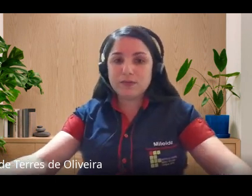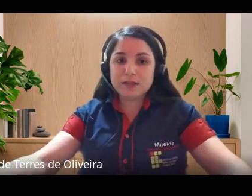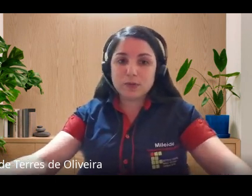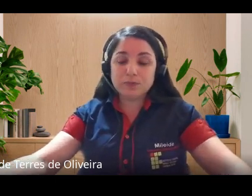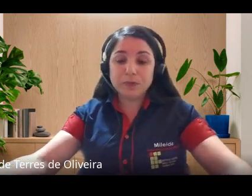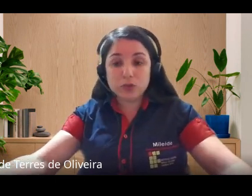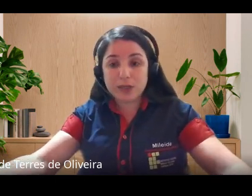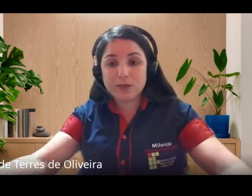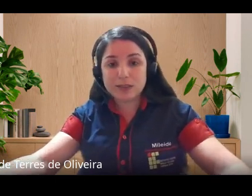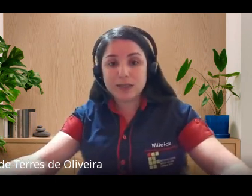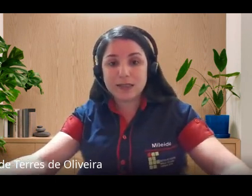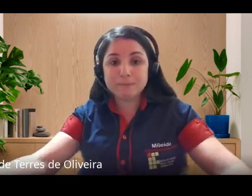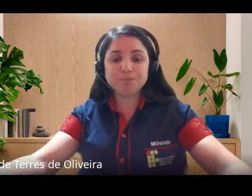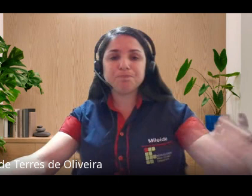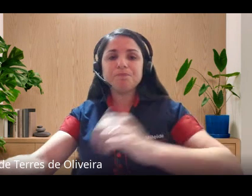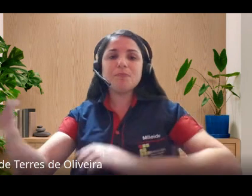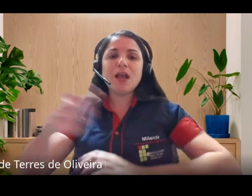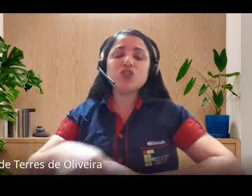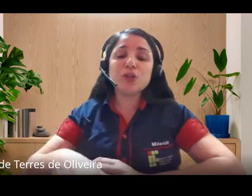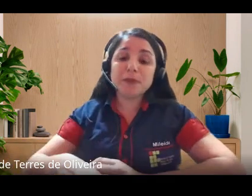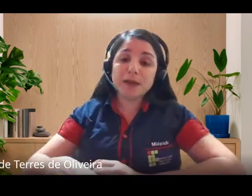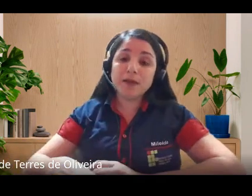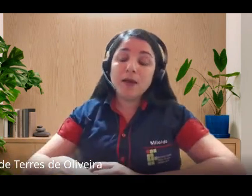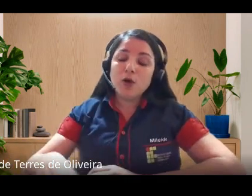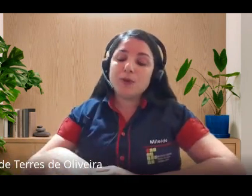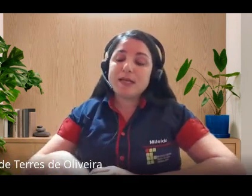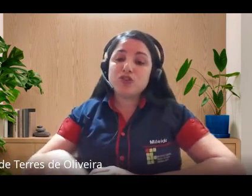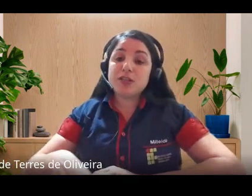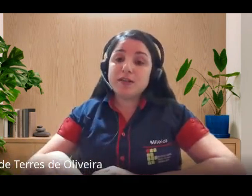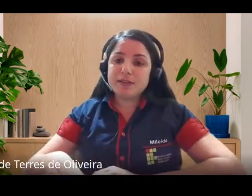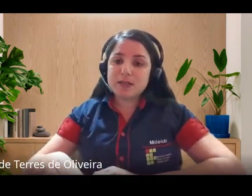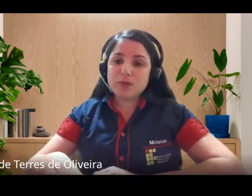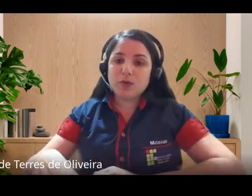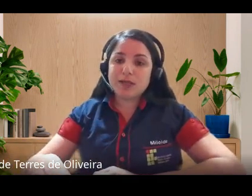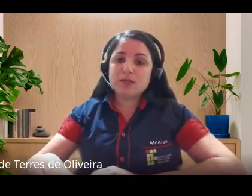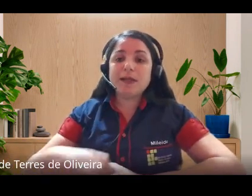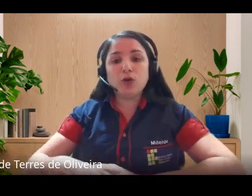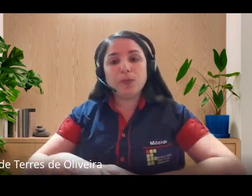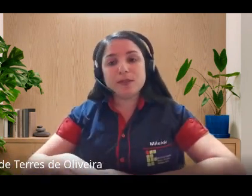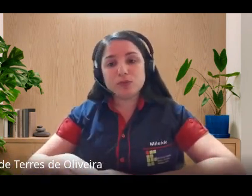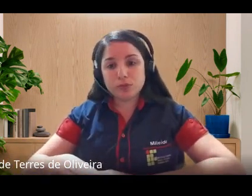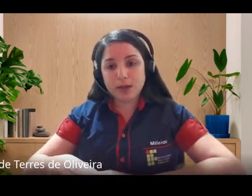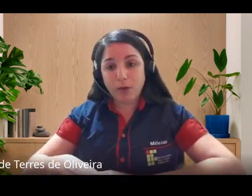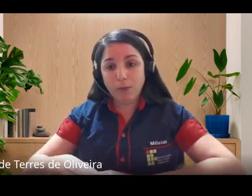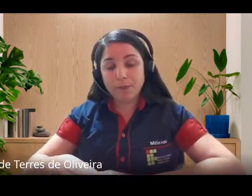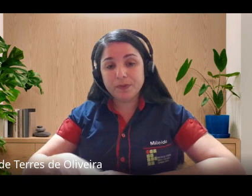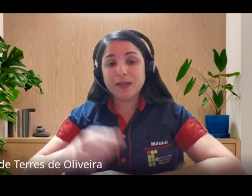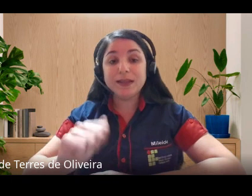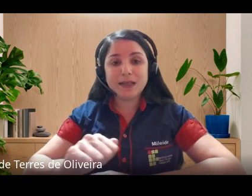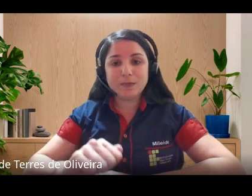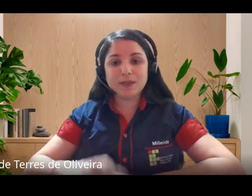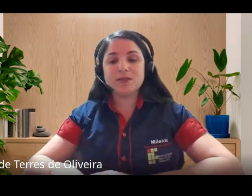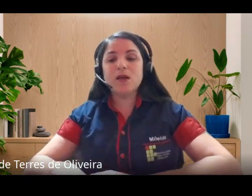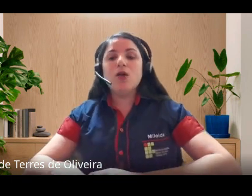da derivação. Isso para a língua de sinais. A gente também tem o processo de derivação, que acontece pela incorporação do numeral.